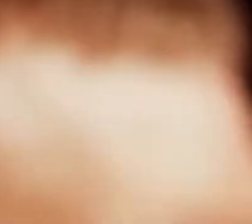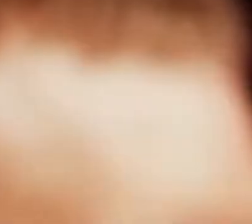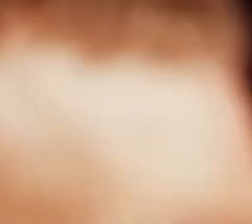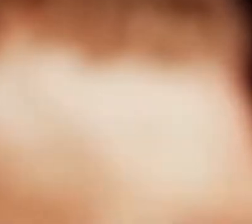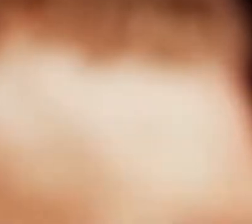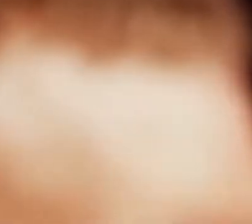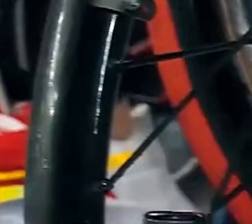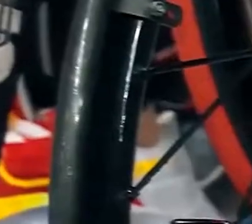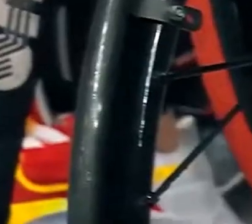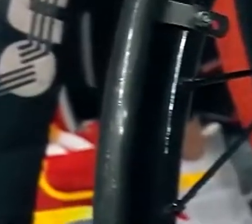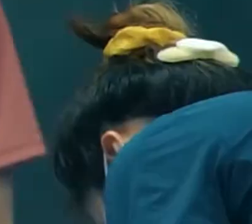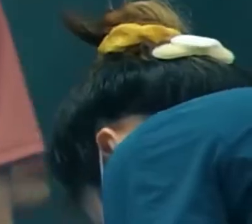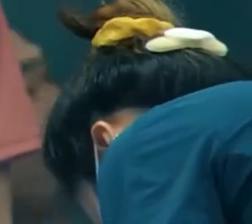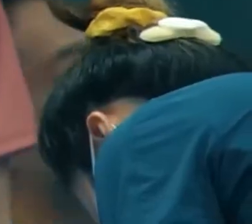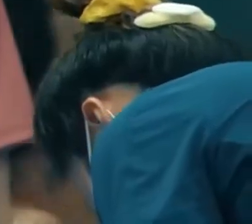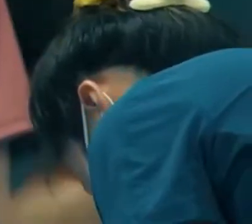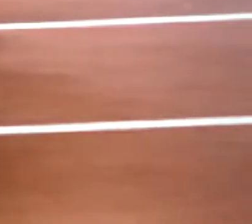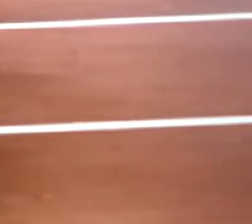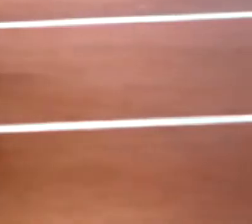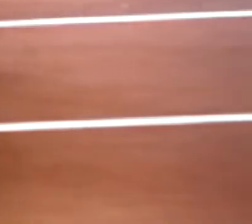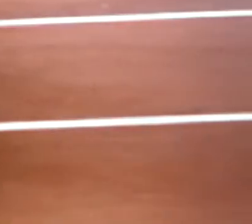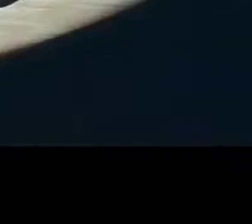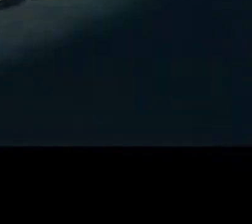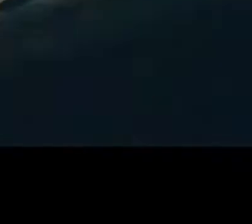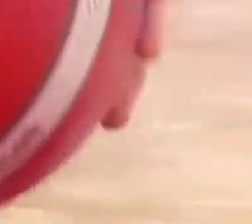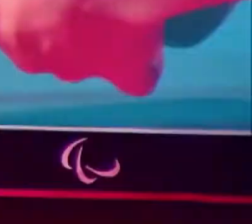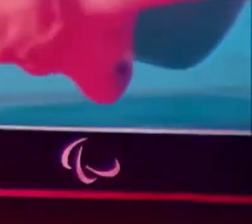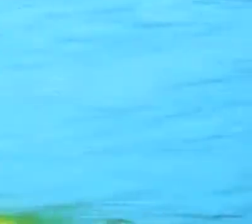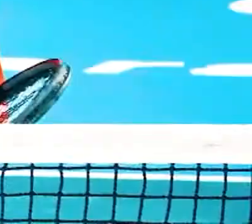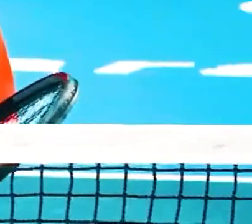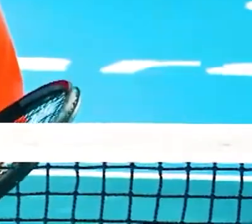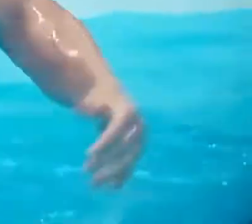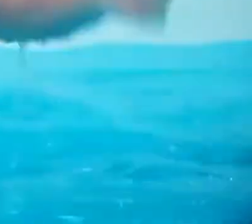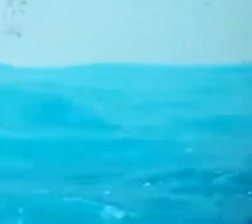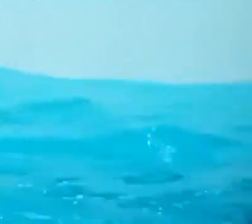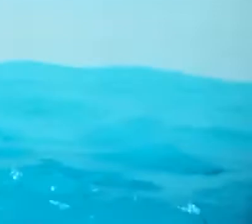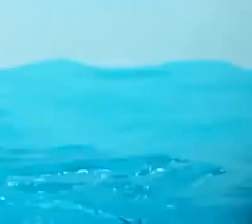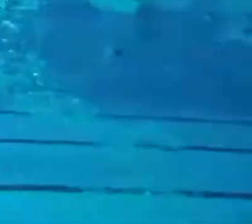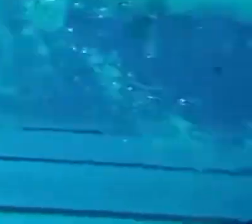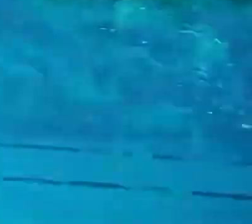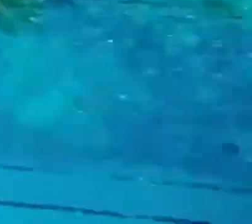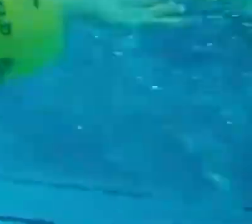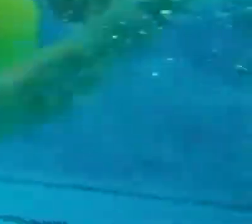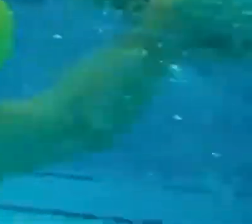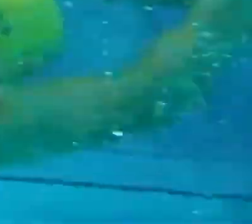afraid to dream. They call me a fighter. This is my life. I am a fighter.